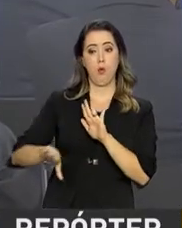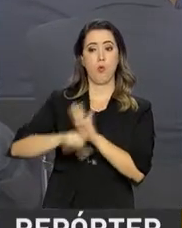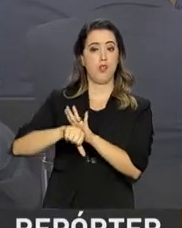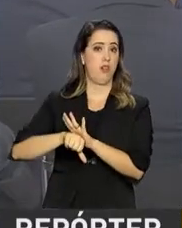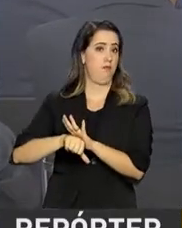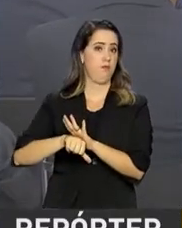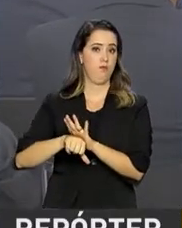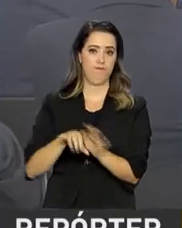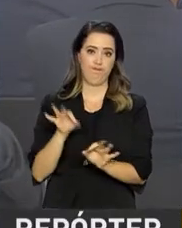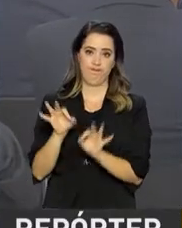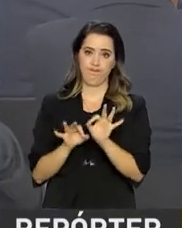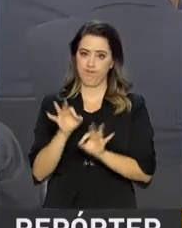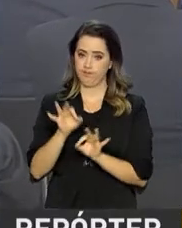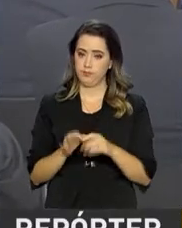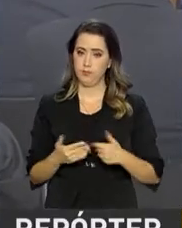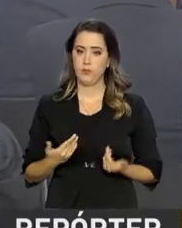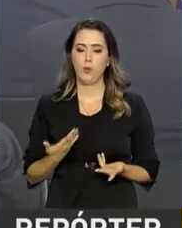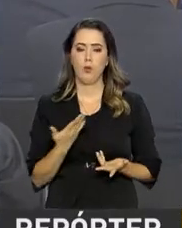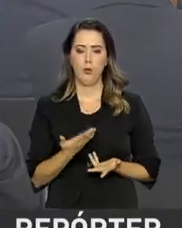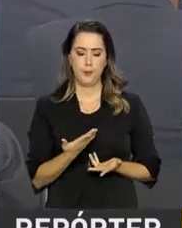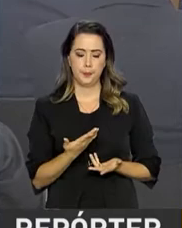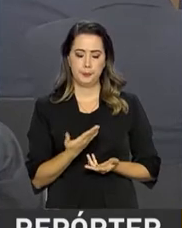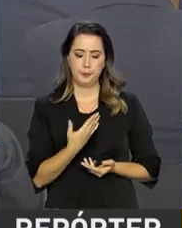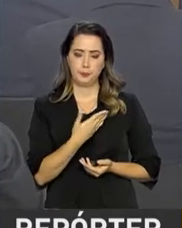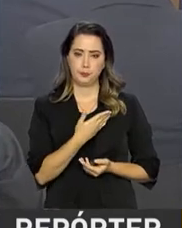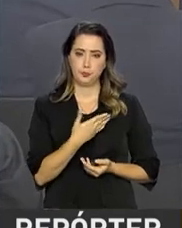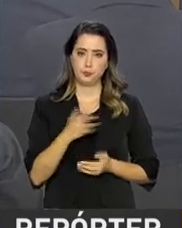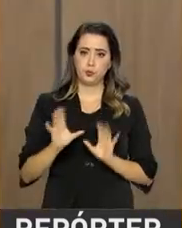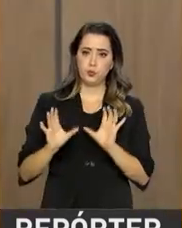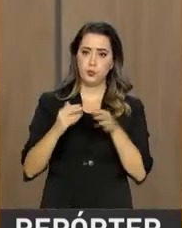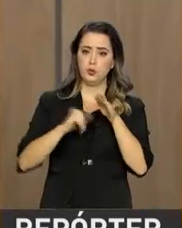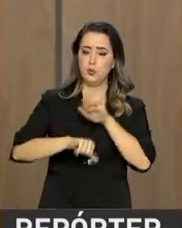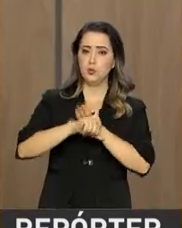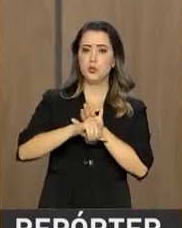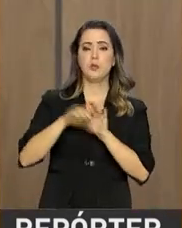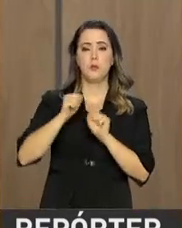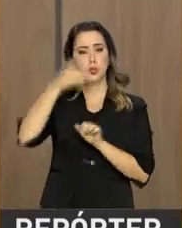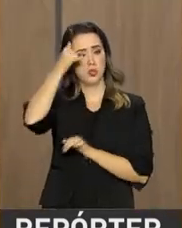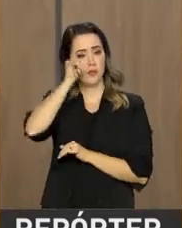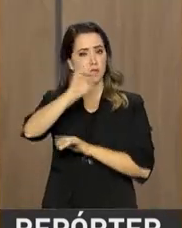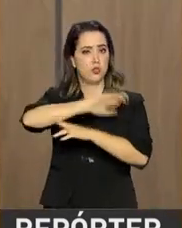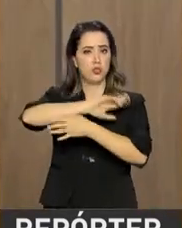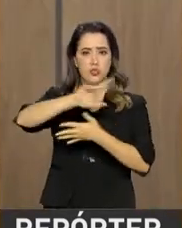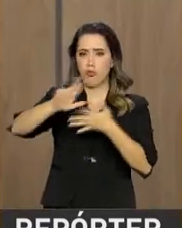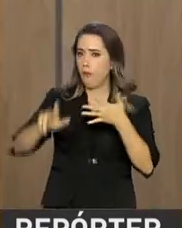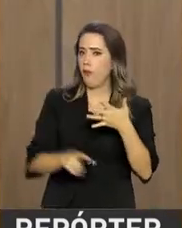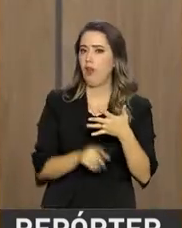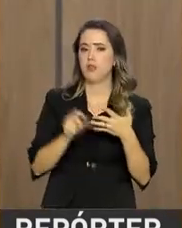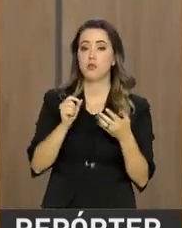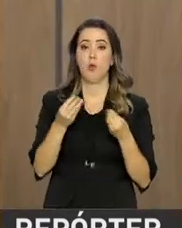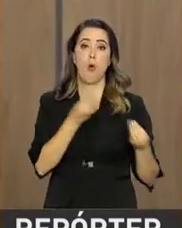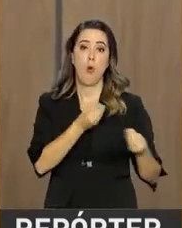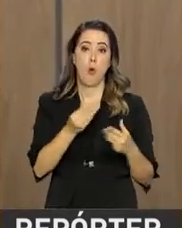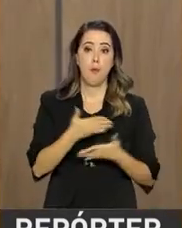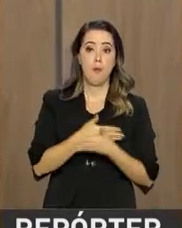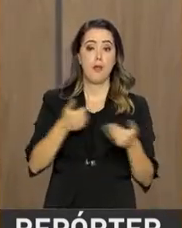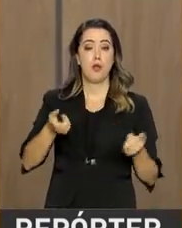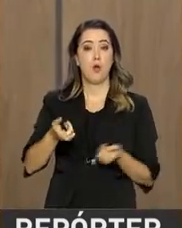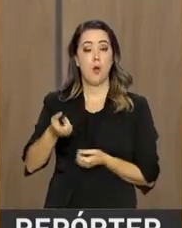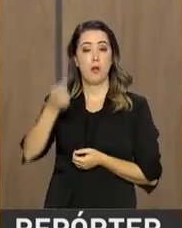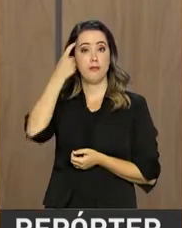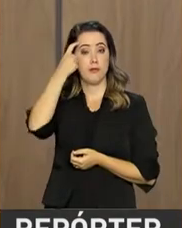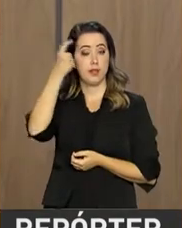se combate de muitas maneiras, mas a mais efetiva é a inteligência. Seguir combatiendo el